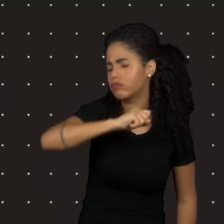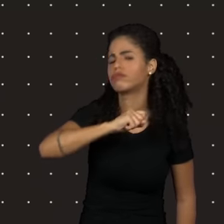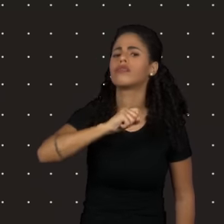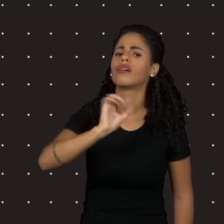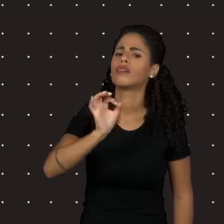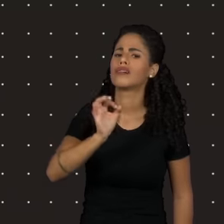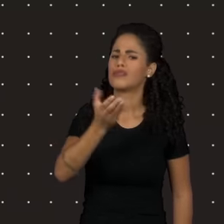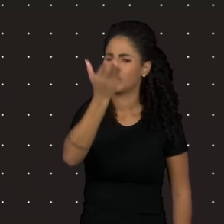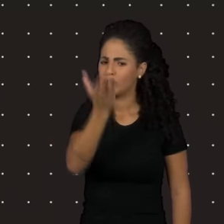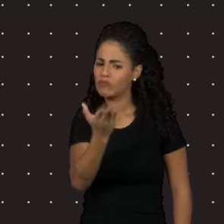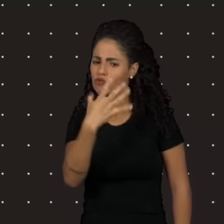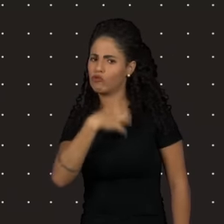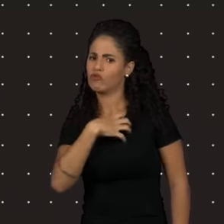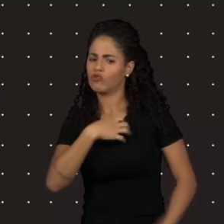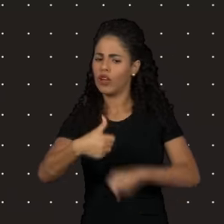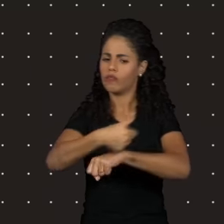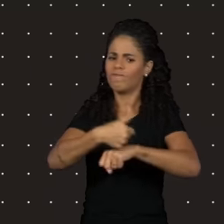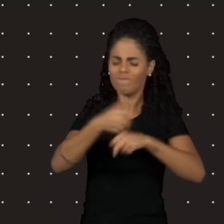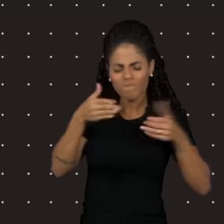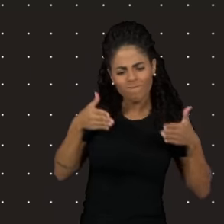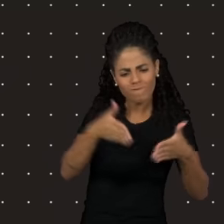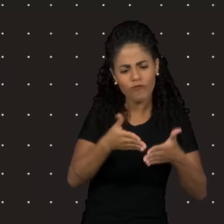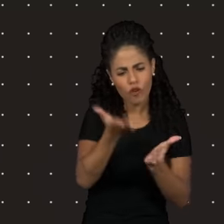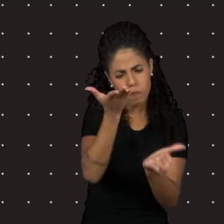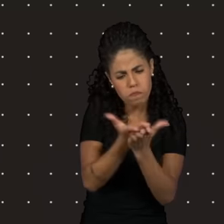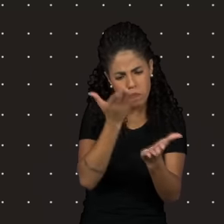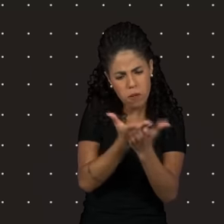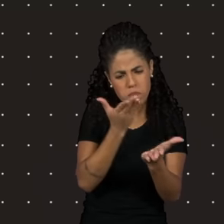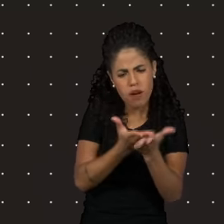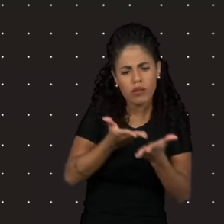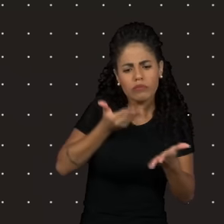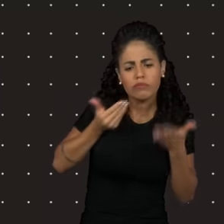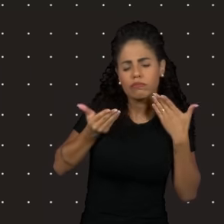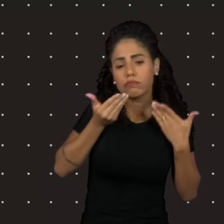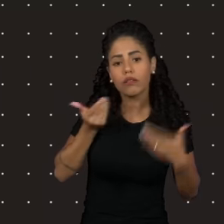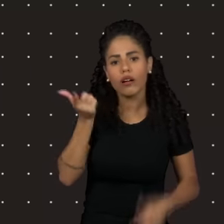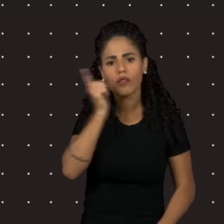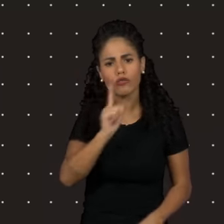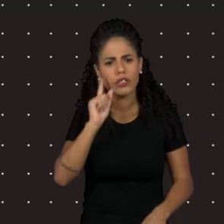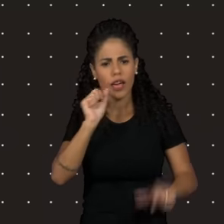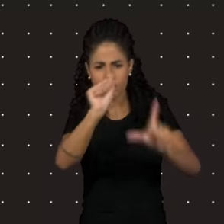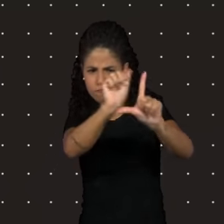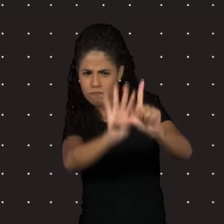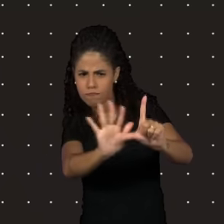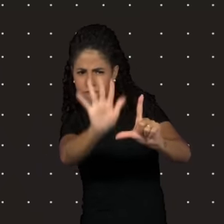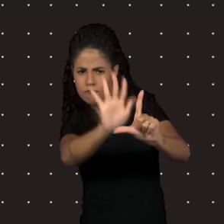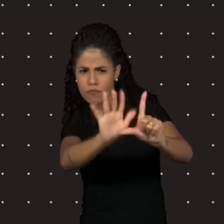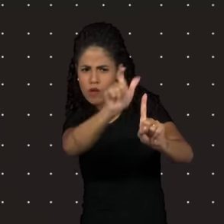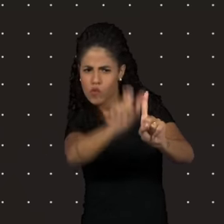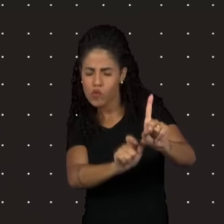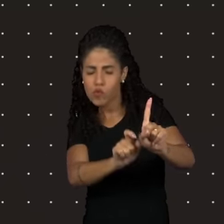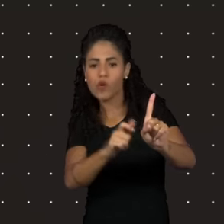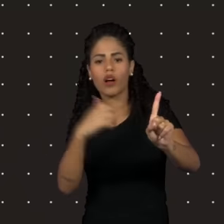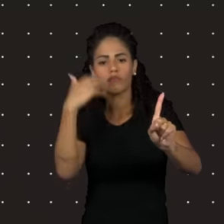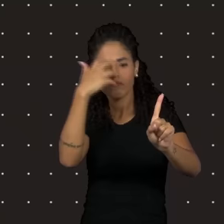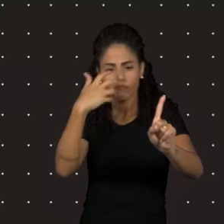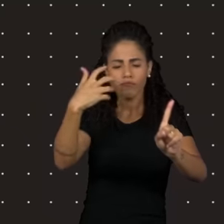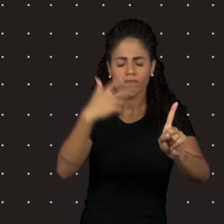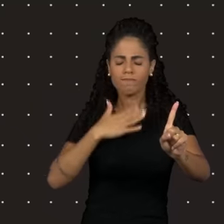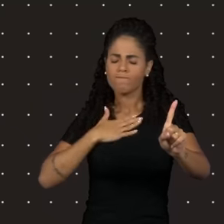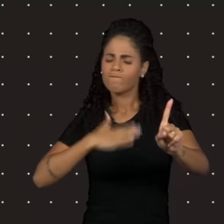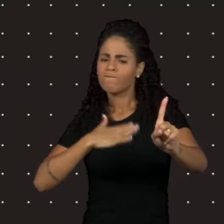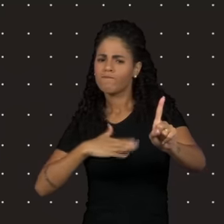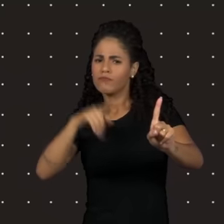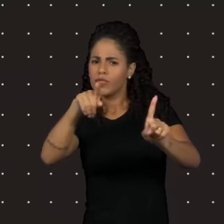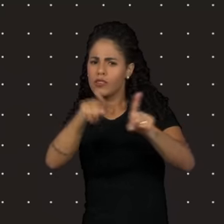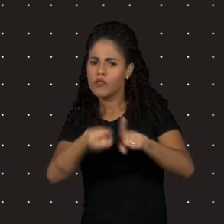seu profissionalismo, com a sua determinação e observar a sua paixão pelo ofício e o